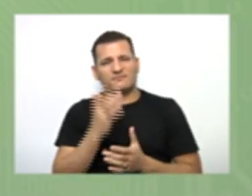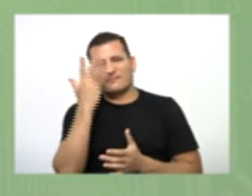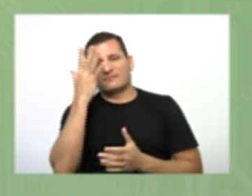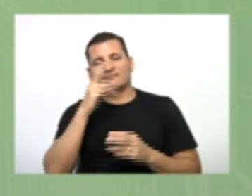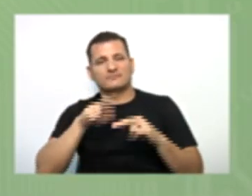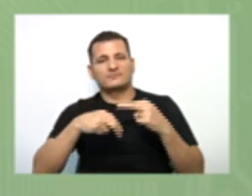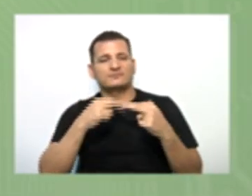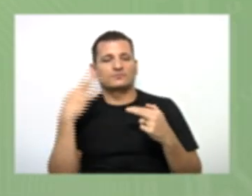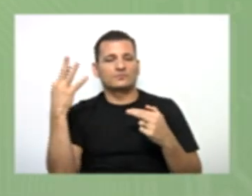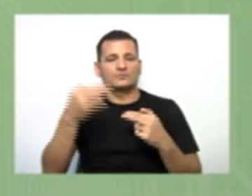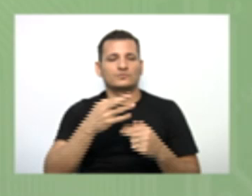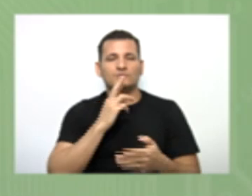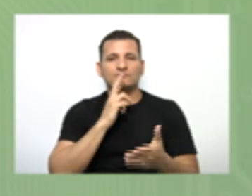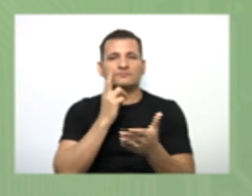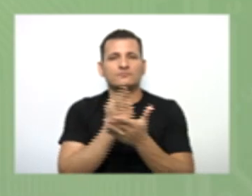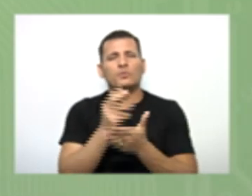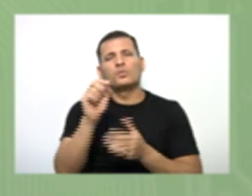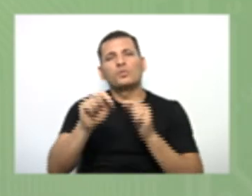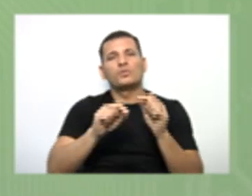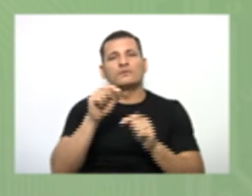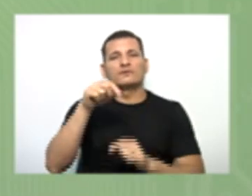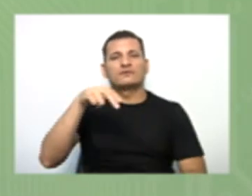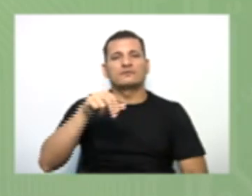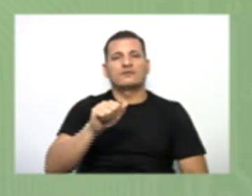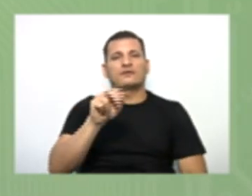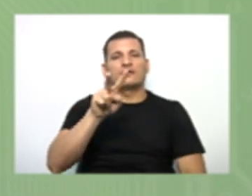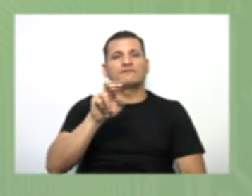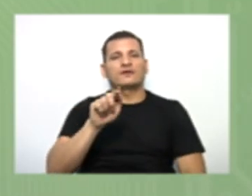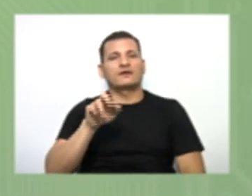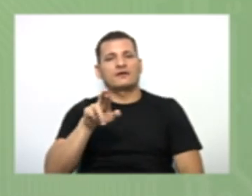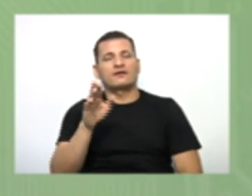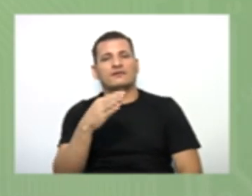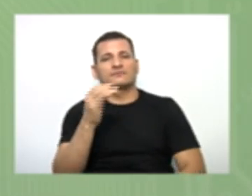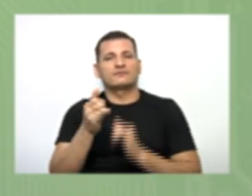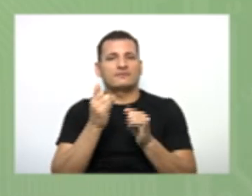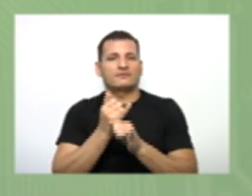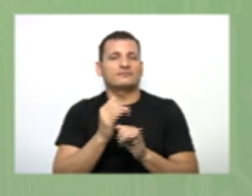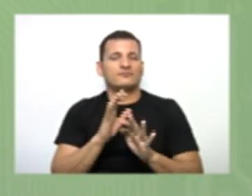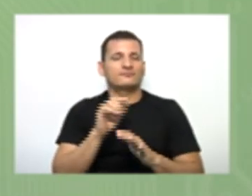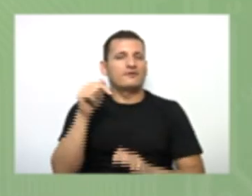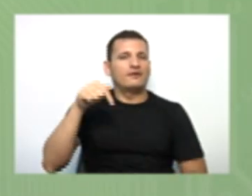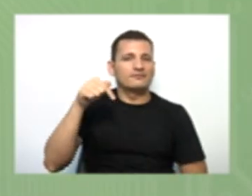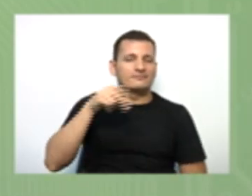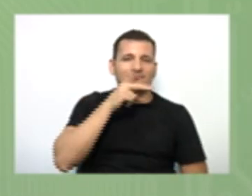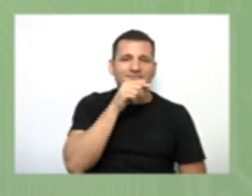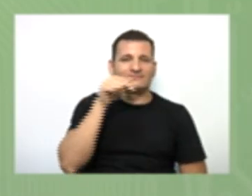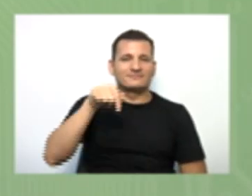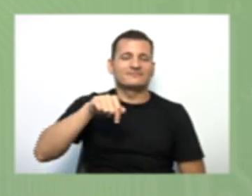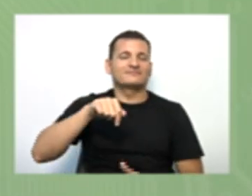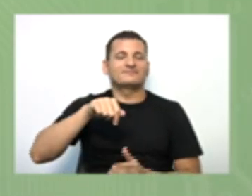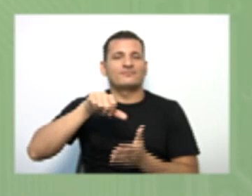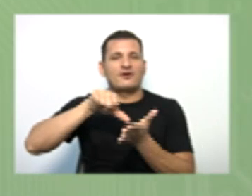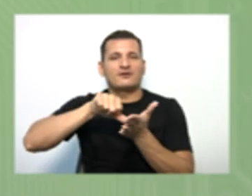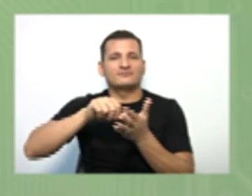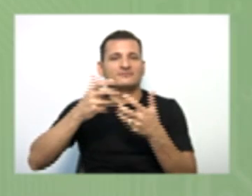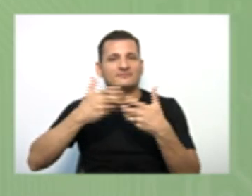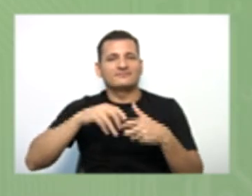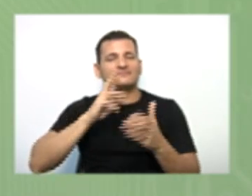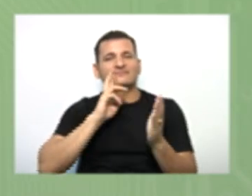respondeu, porque o que é navegar na internet? Zona Norte, hein? Não é querer puxar o saco do Zona Norte, não, mas vamos lá, Zona